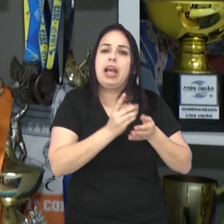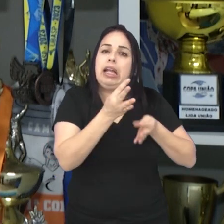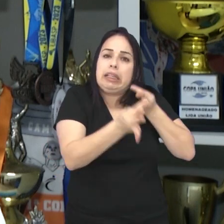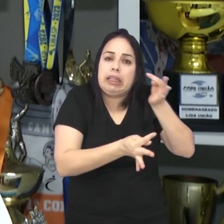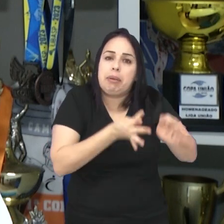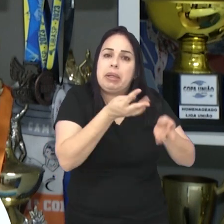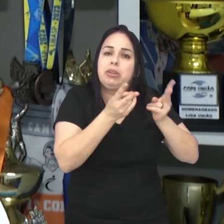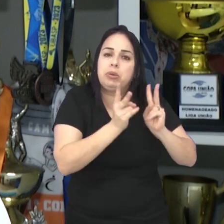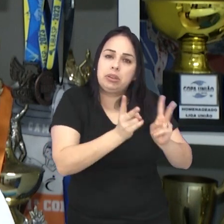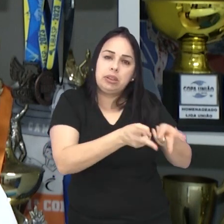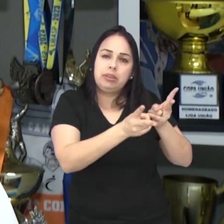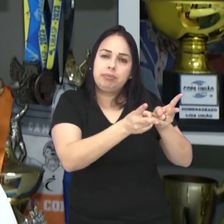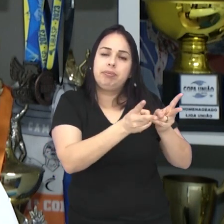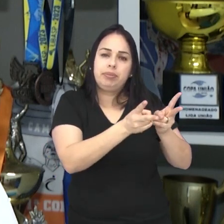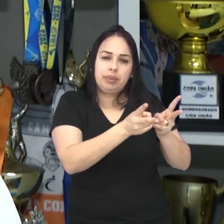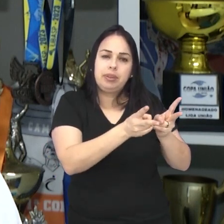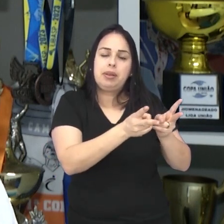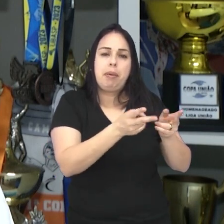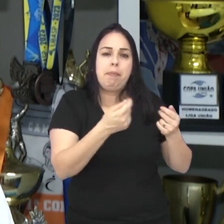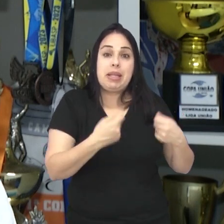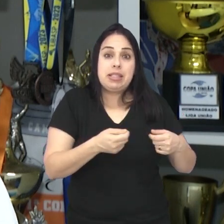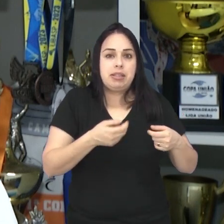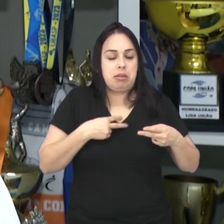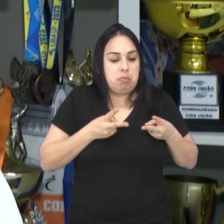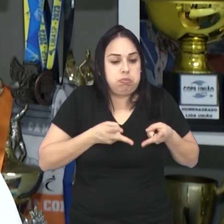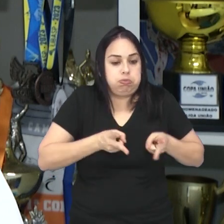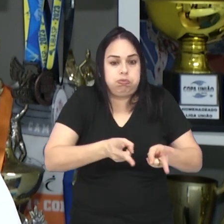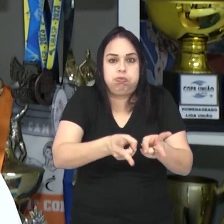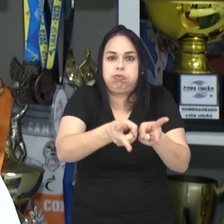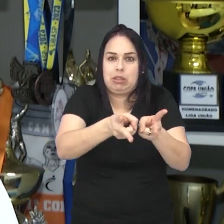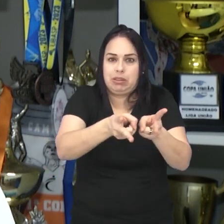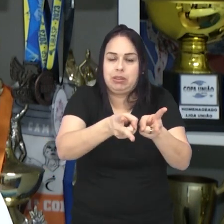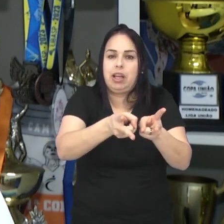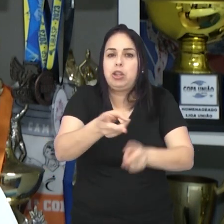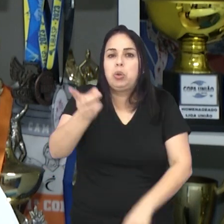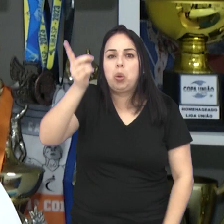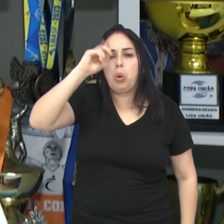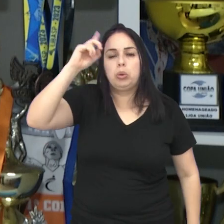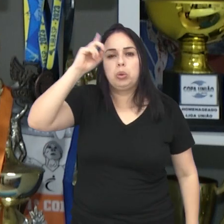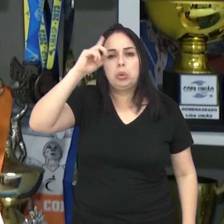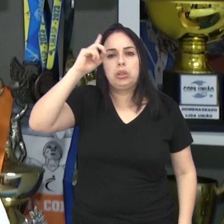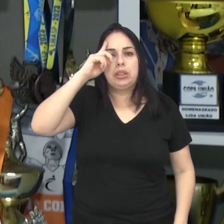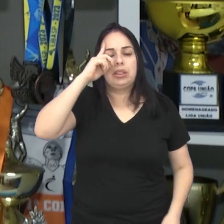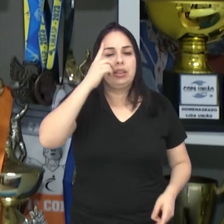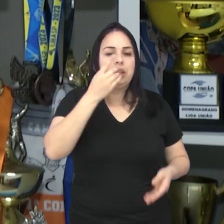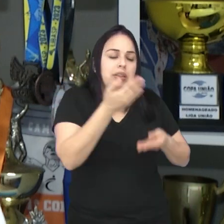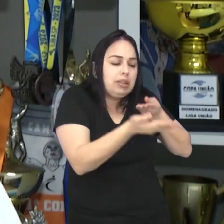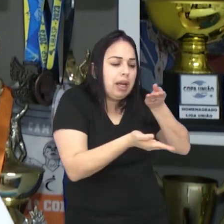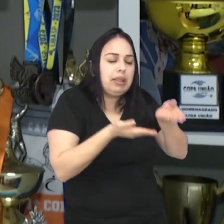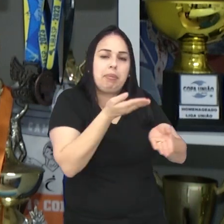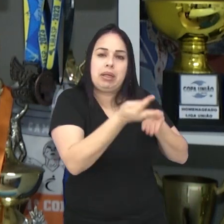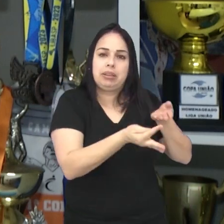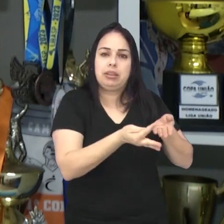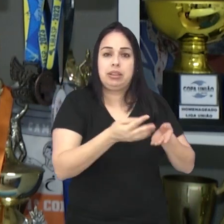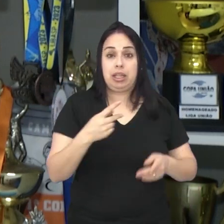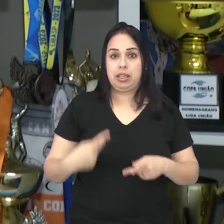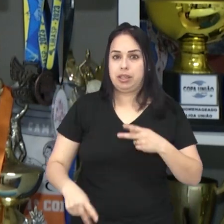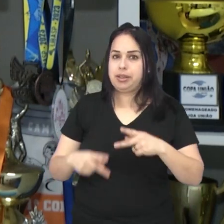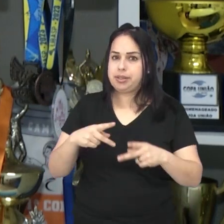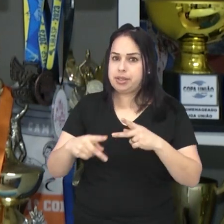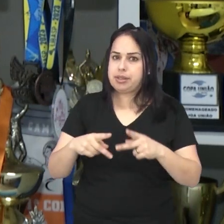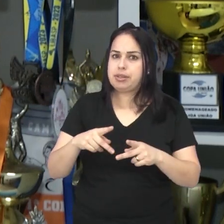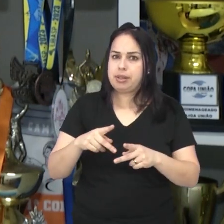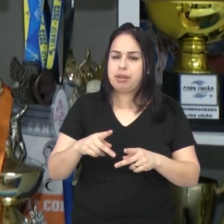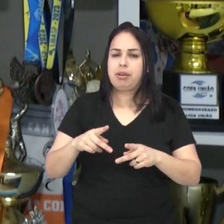esse tratamento, que é um tratamento que ele tem que se perpetuar, né? É um trabalho do dia a dia com a pessoa. São José